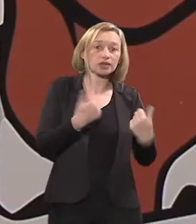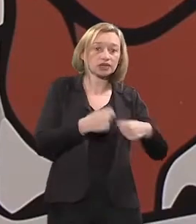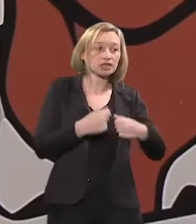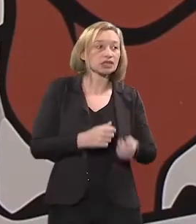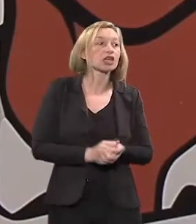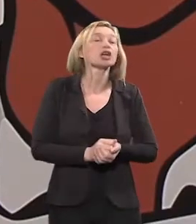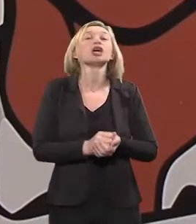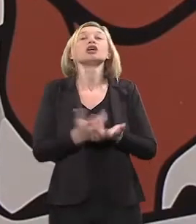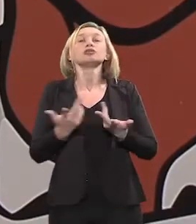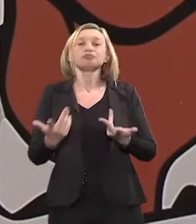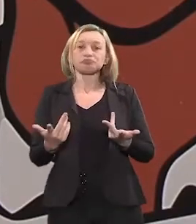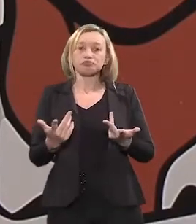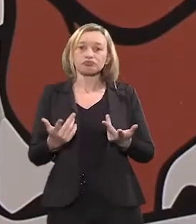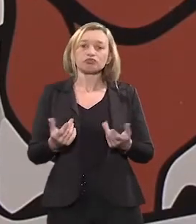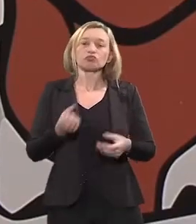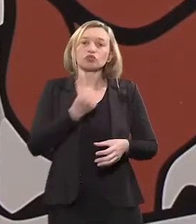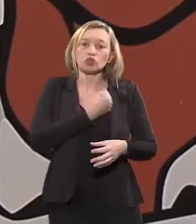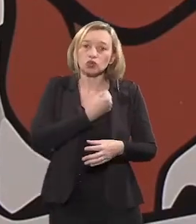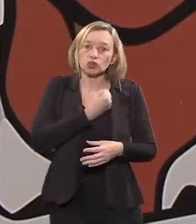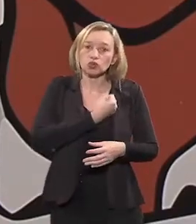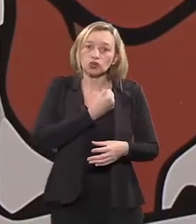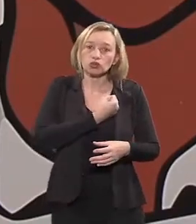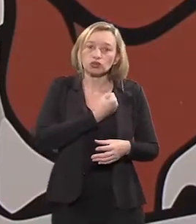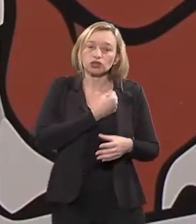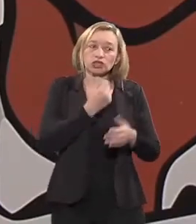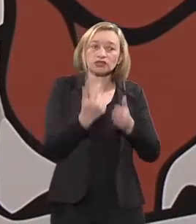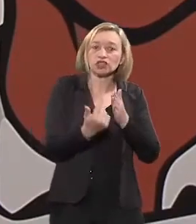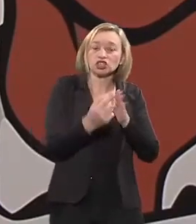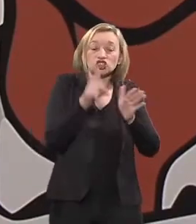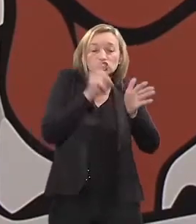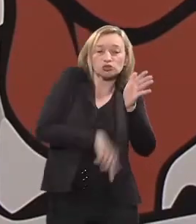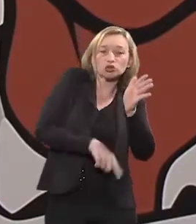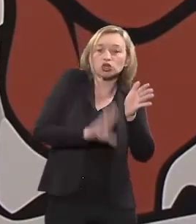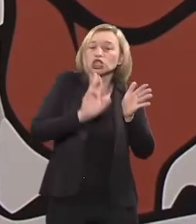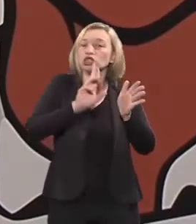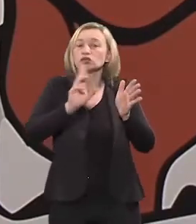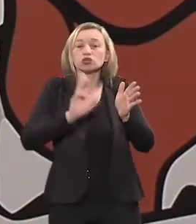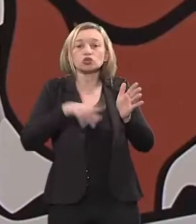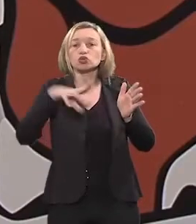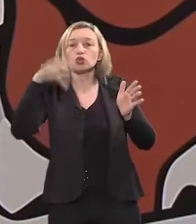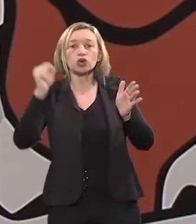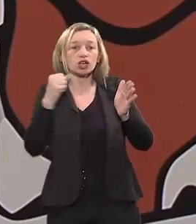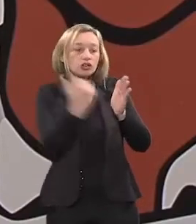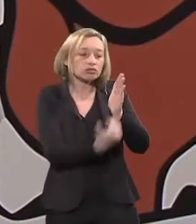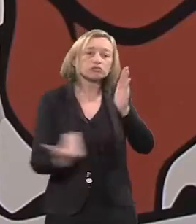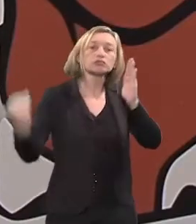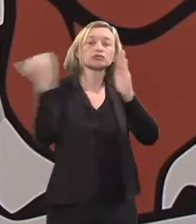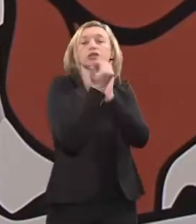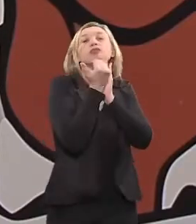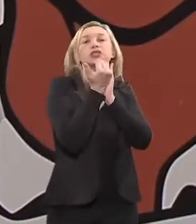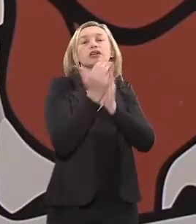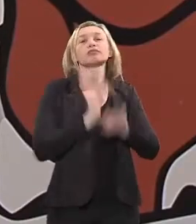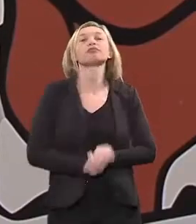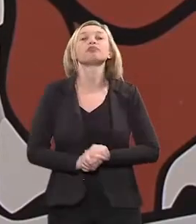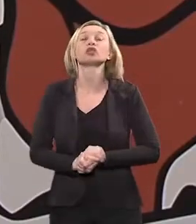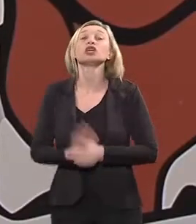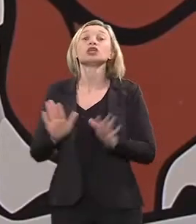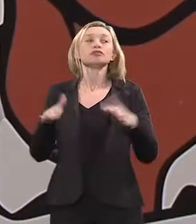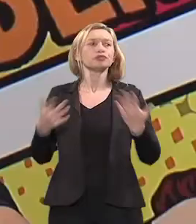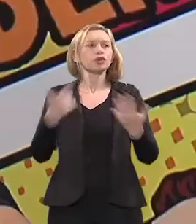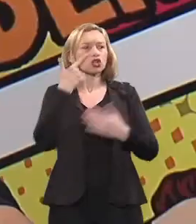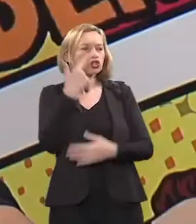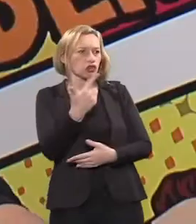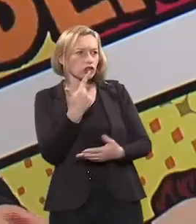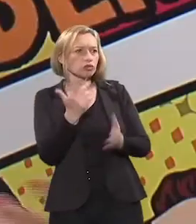deveria, porque se a prisão é excepcional, o índice deveria ser o inverso, né? Nunca o número absurdo que a gente tem hoje de prisões.